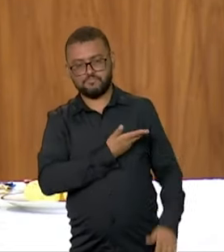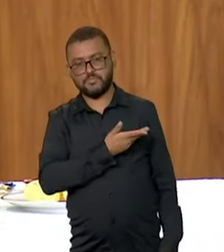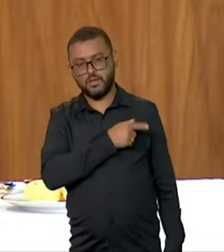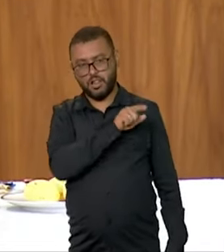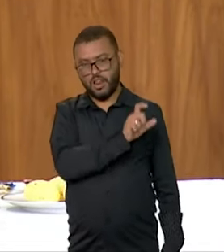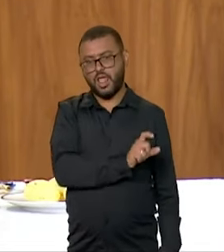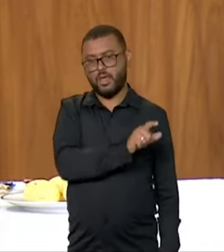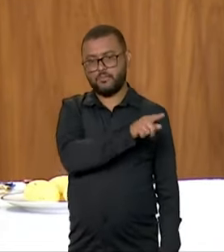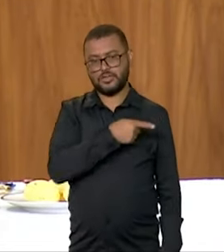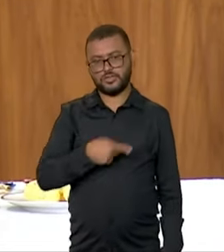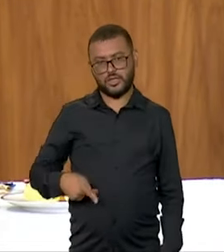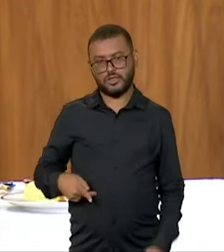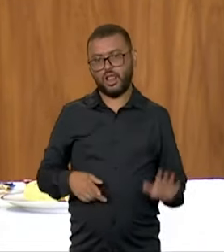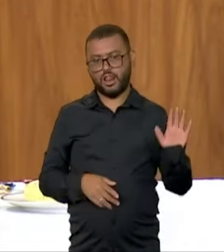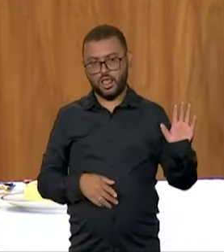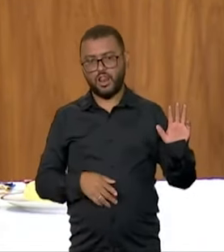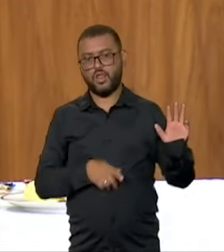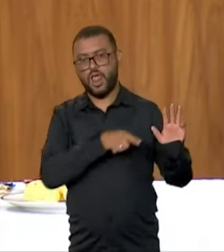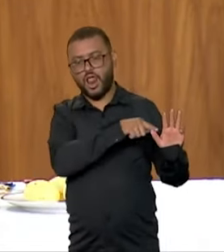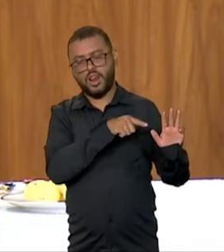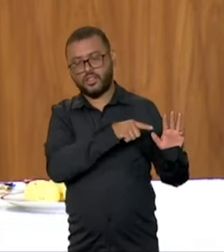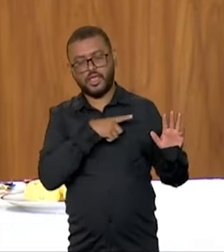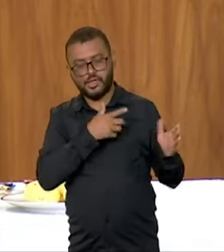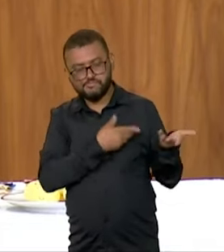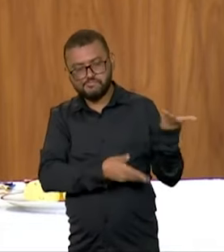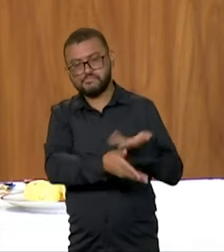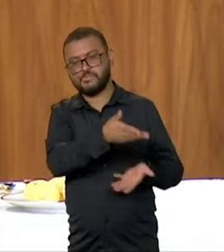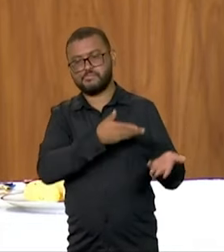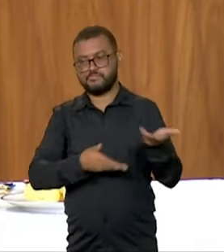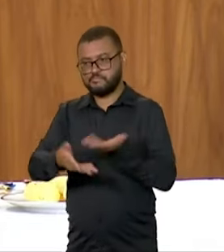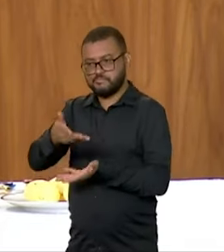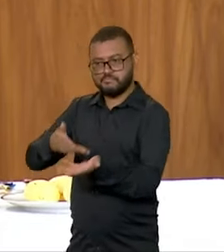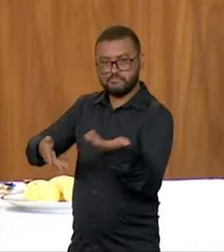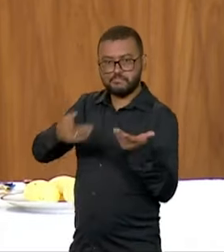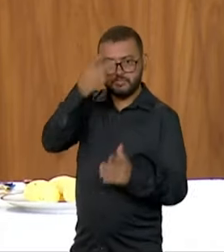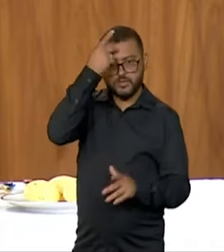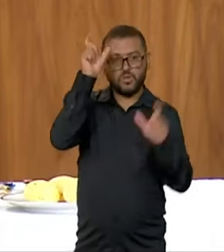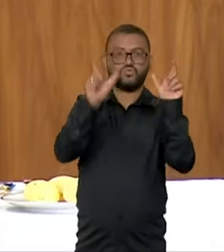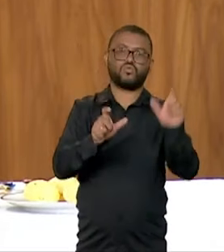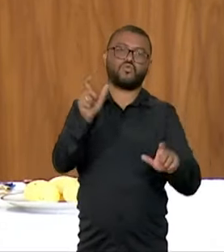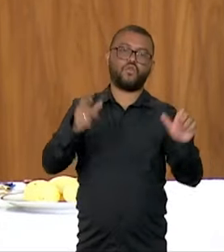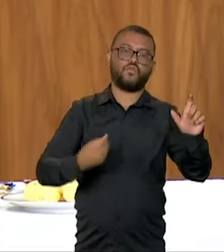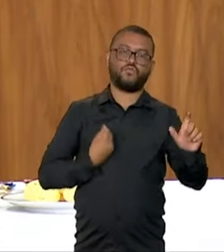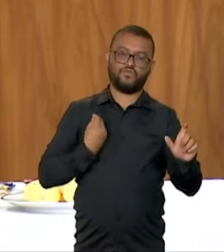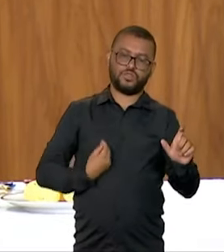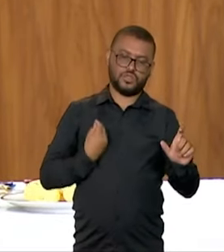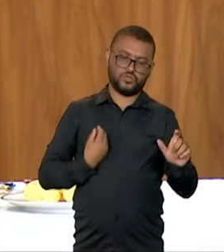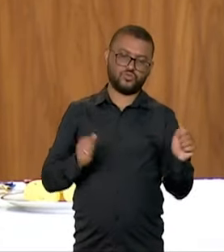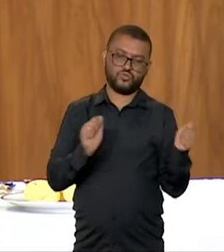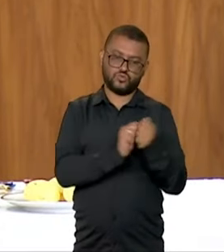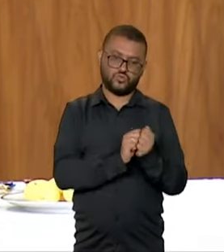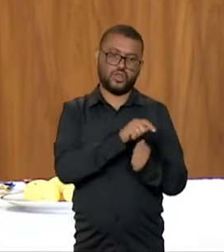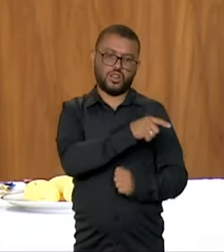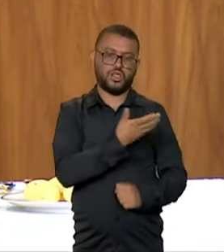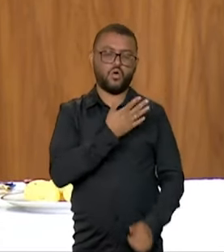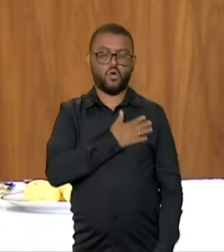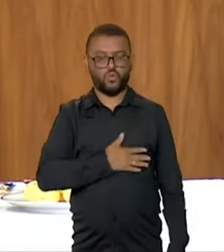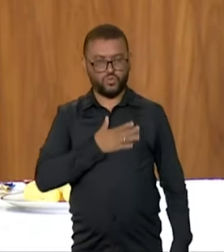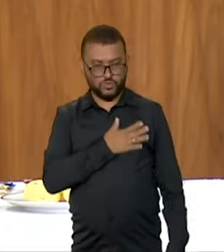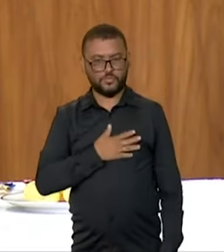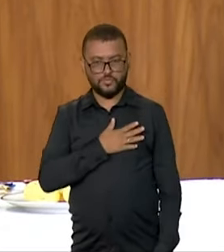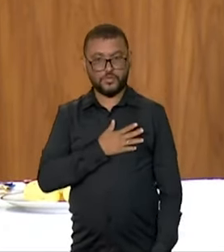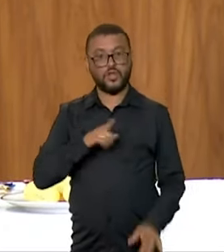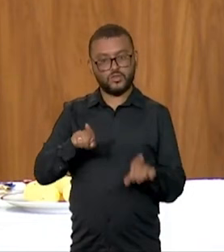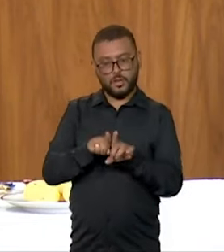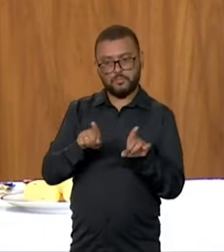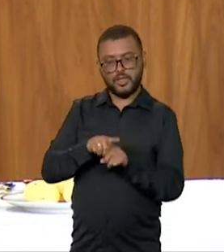ele estabelece uma relação com todas as pessoas com quem ele convive. E também conosco, que